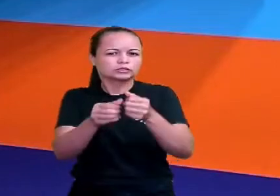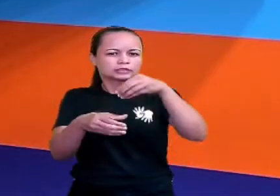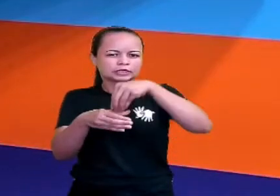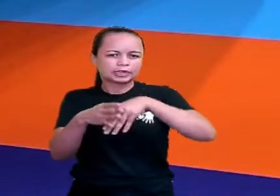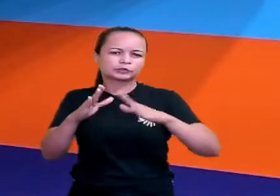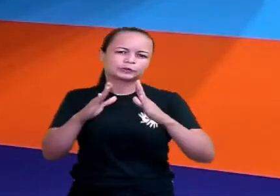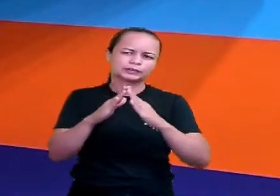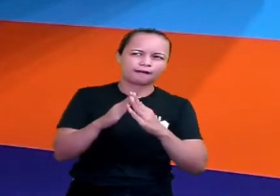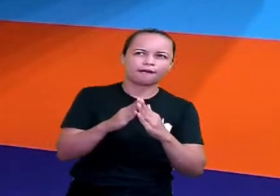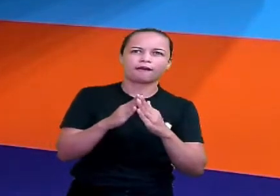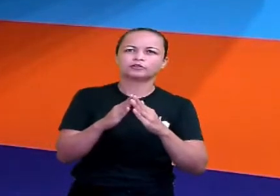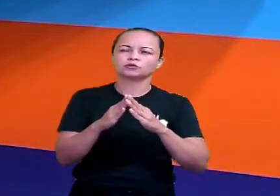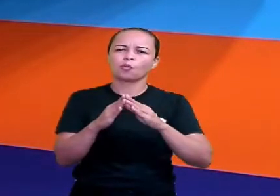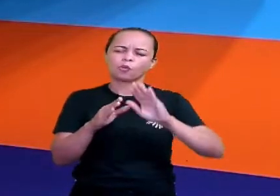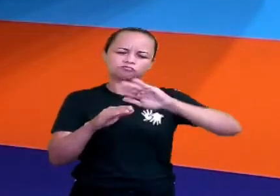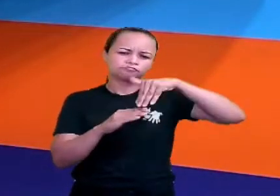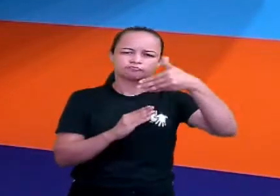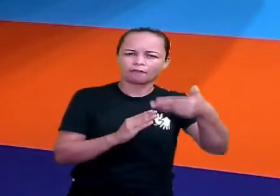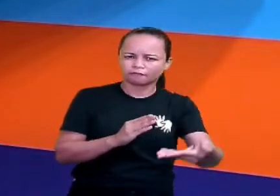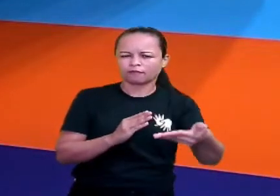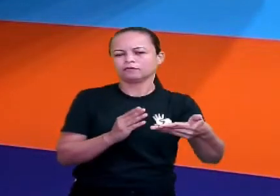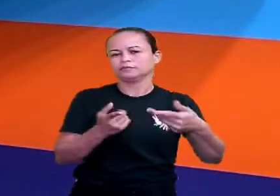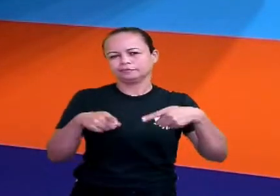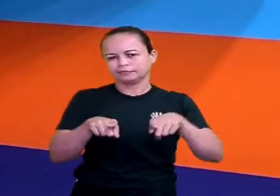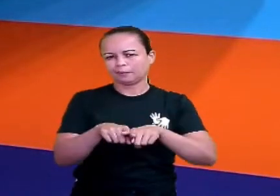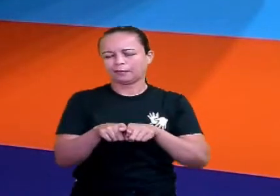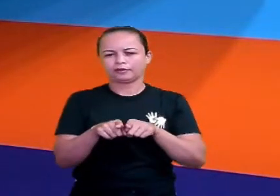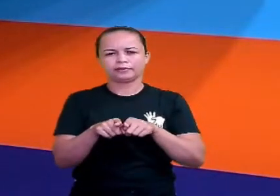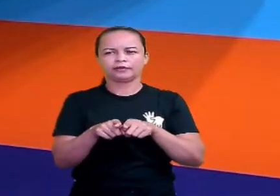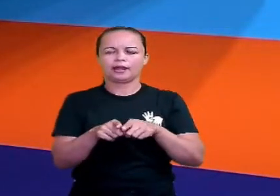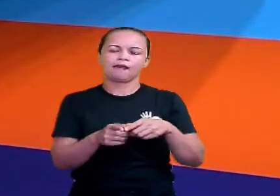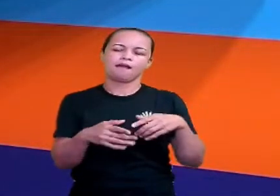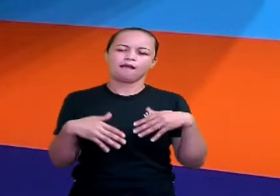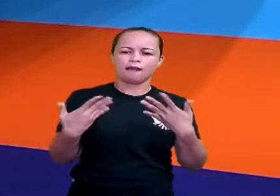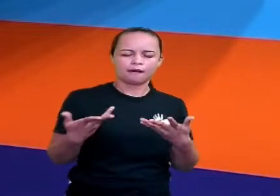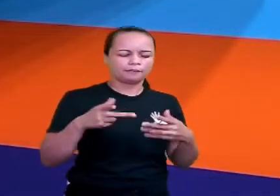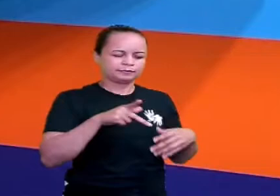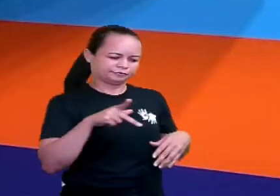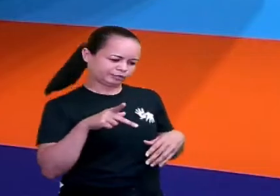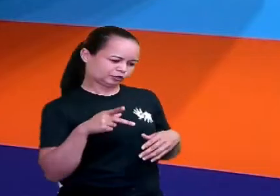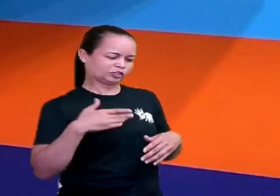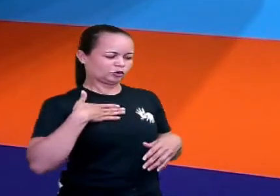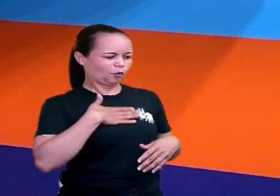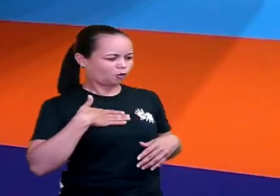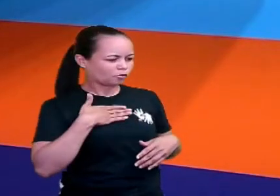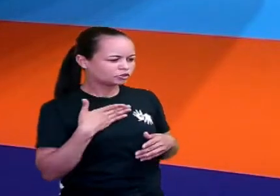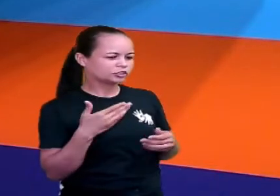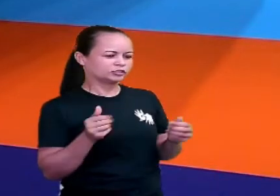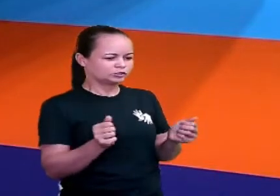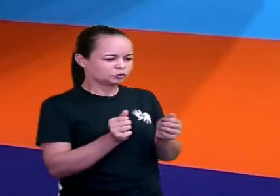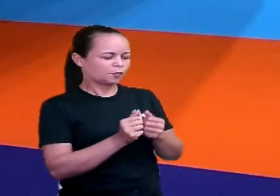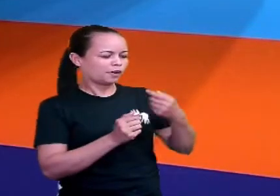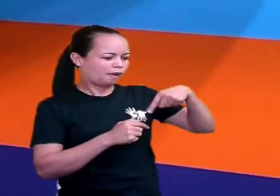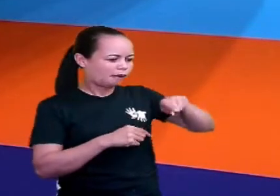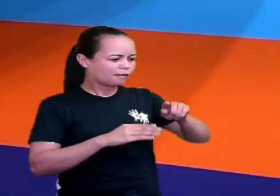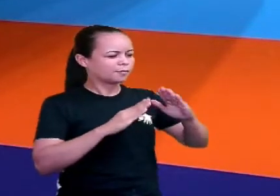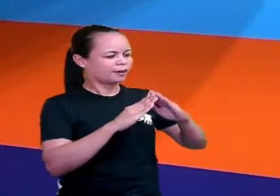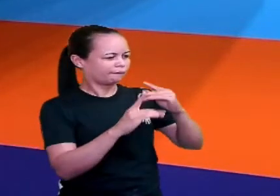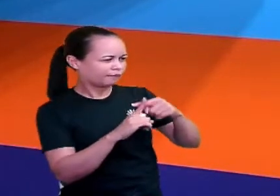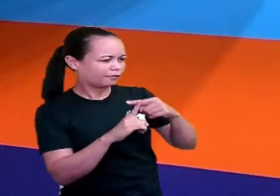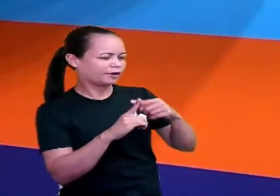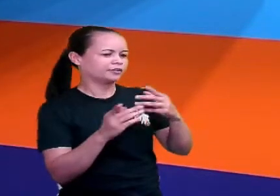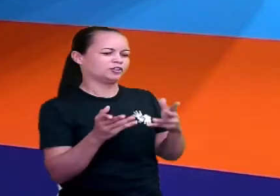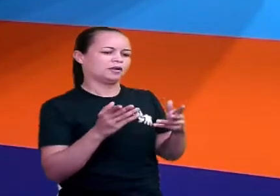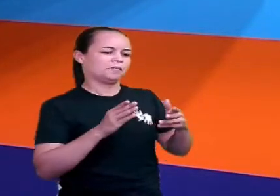até fora em algum... Ah, professora, a gente gosta de se juntar e ir para a igreja, a gente gosta de se juntar e ir para a piscina. Vocês